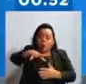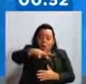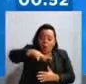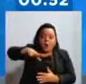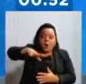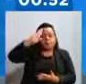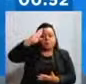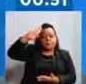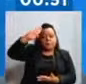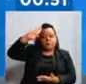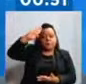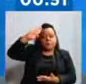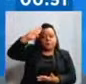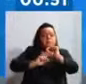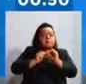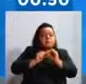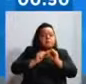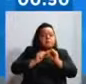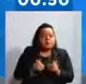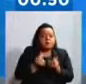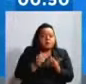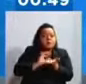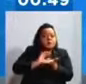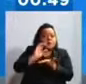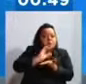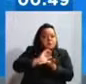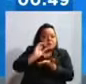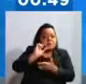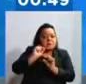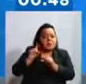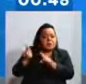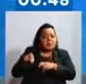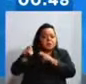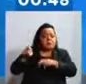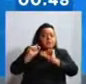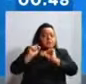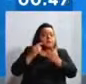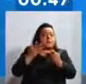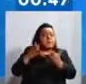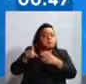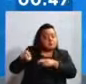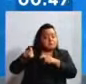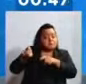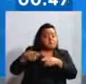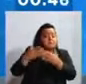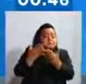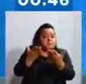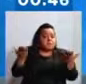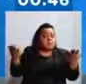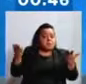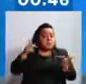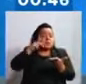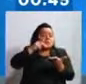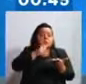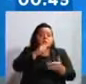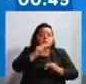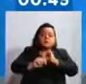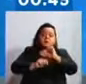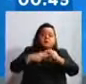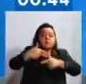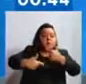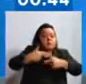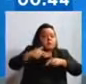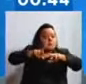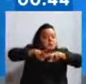principal. Nós vamos investir na área da agricultura, na área rural, na zona rural de Porto Velho. Nós vamos fazer um